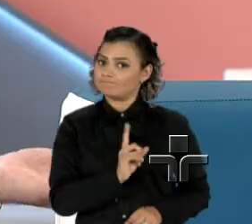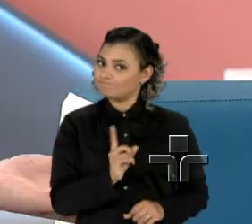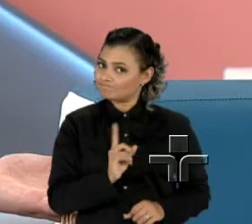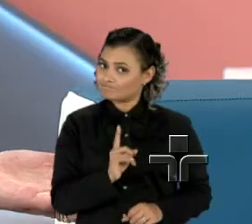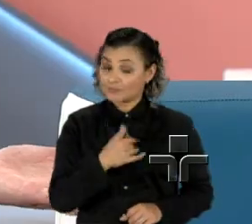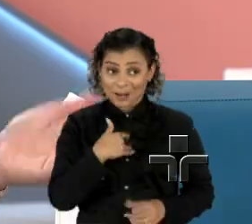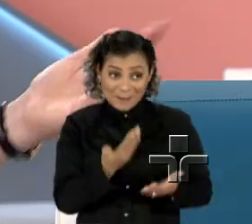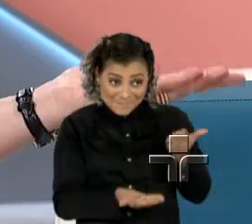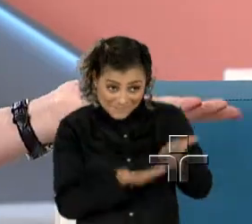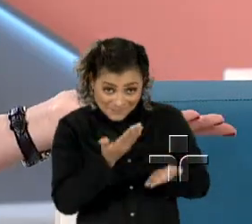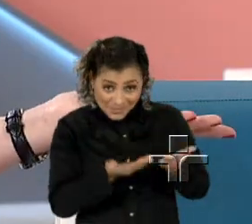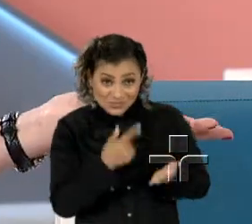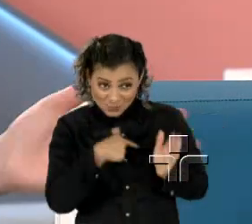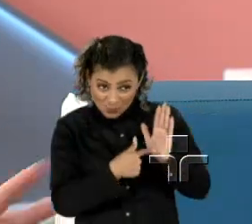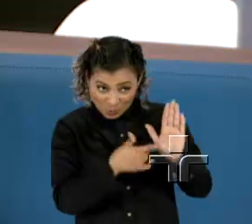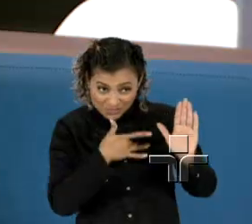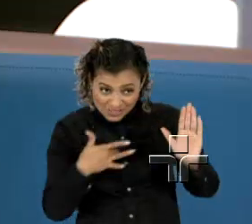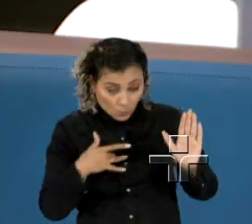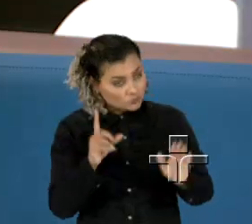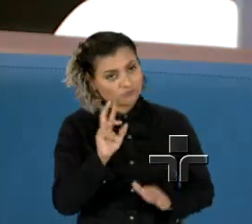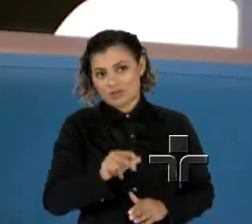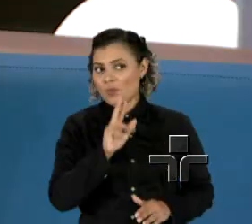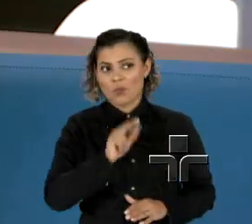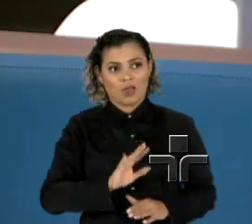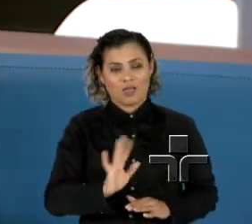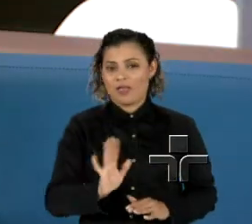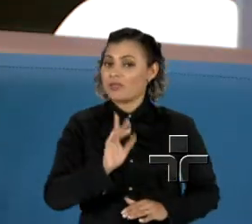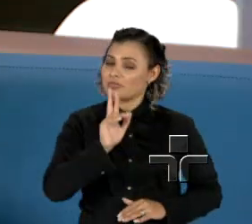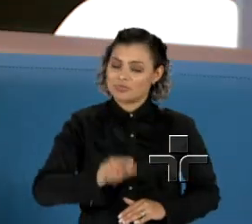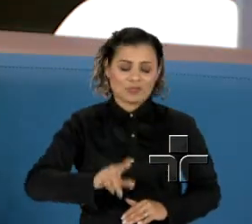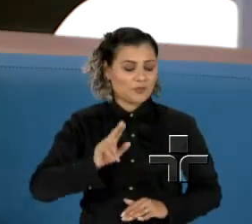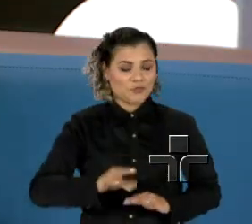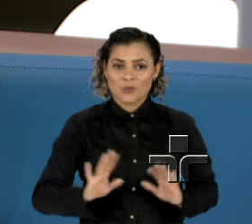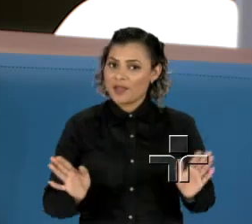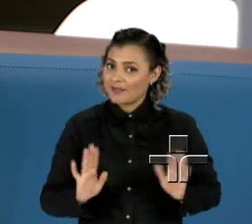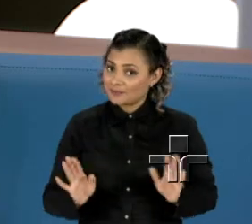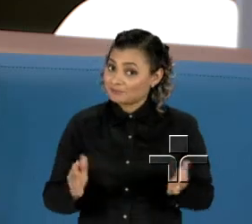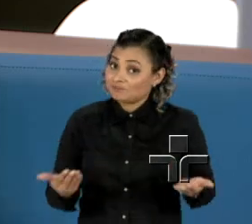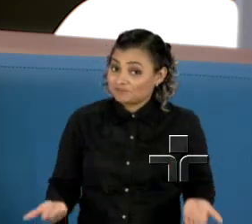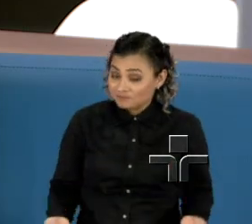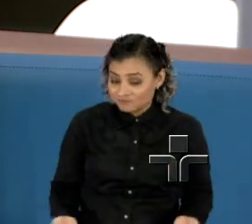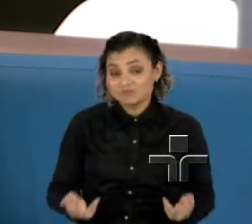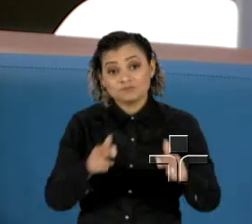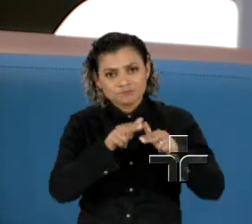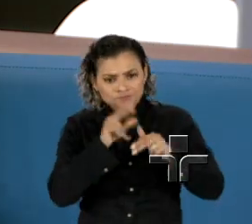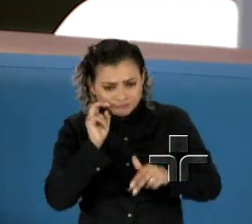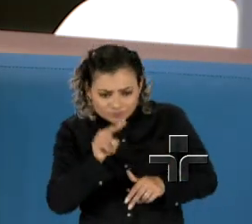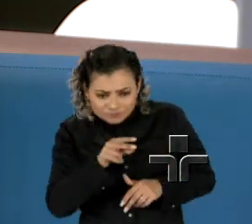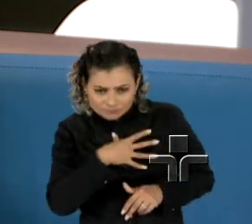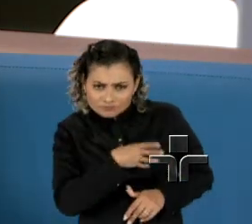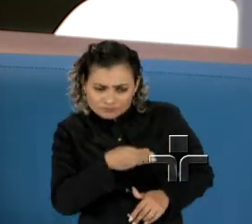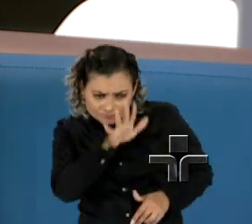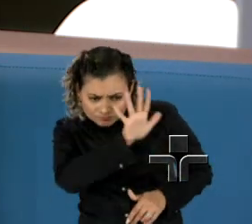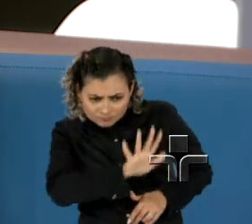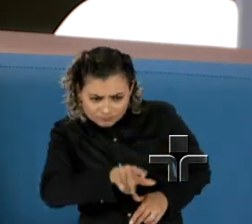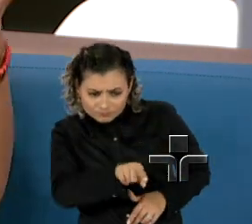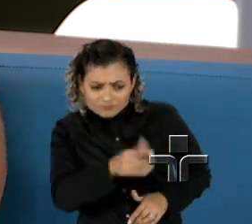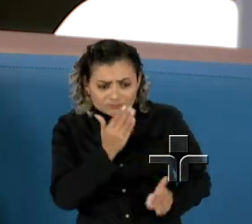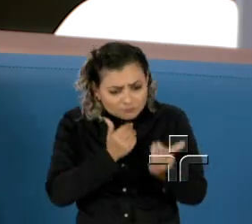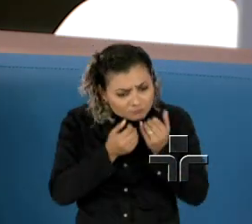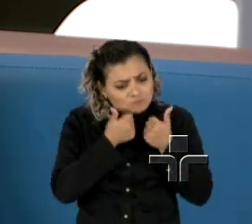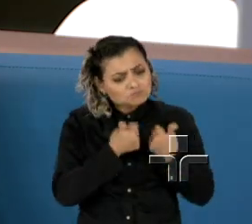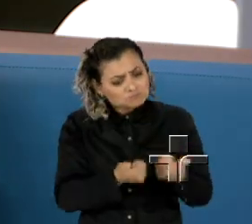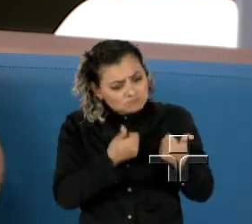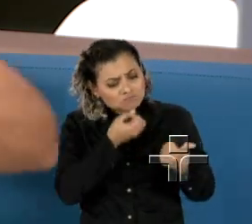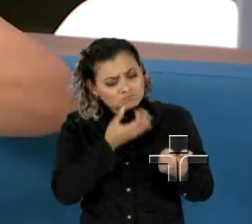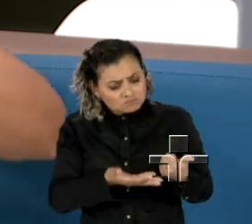peso não quer dizer sinal de saúde, né? O peso não quer dizer sinal de saúde. Entendi. Então, assim, olhando o seu filho, se o seu filho come bem, se